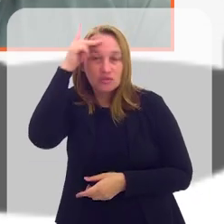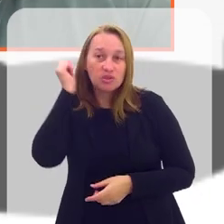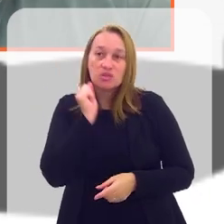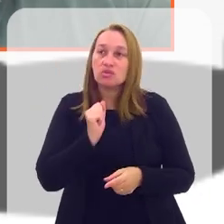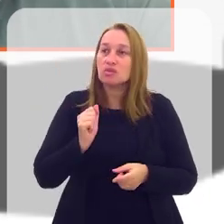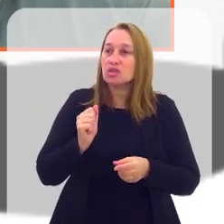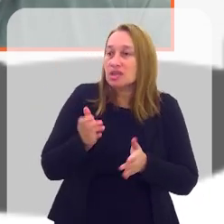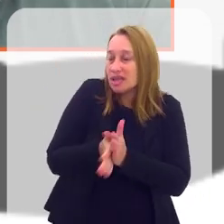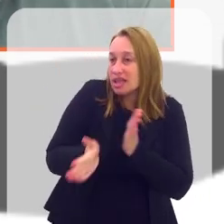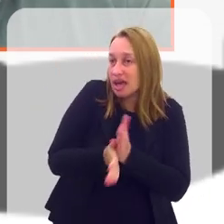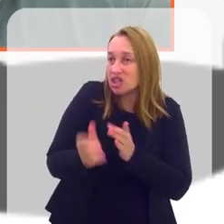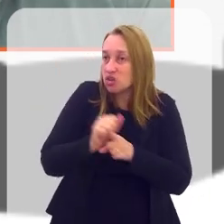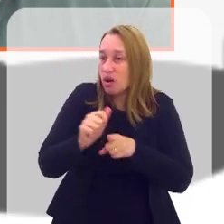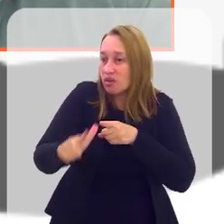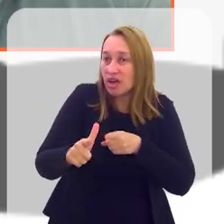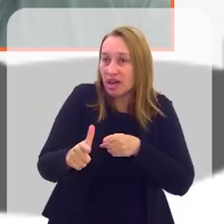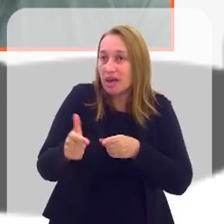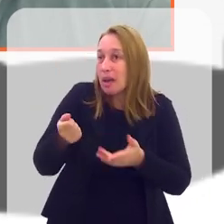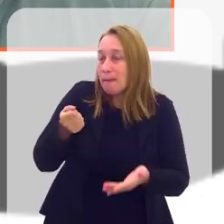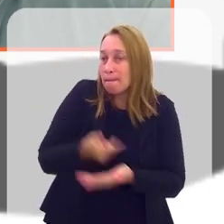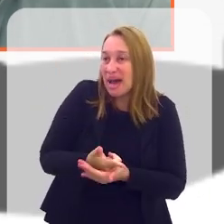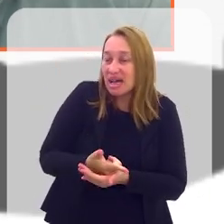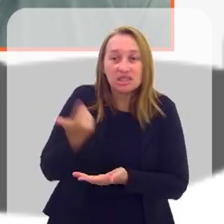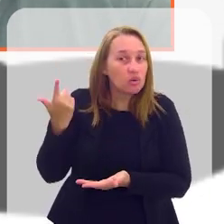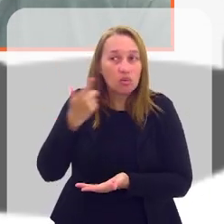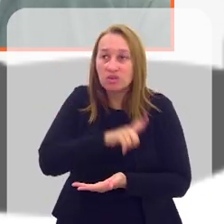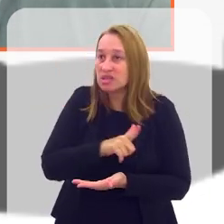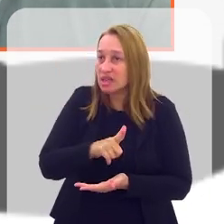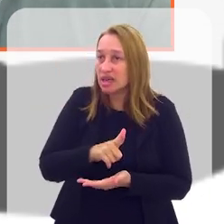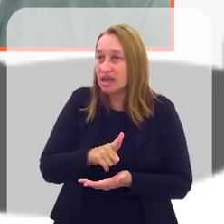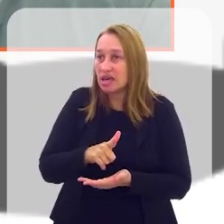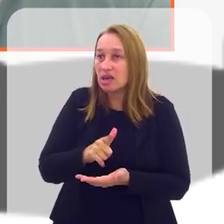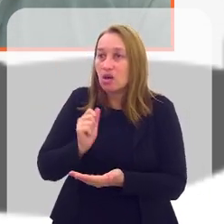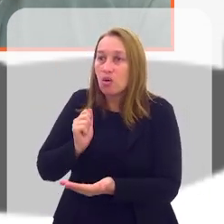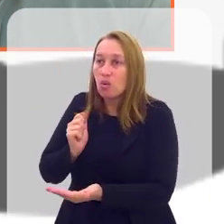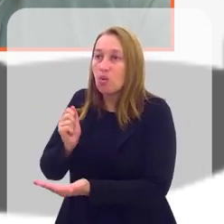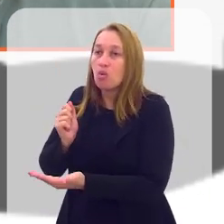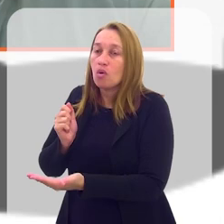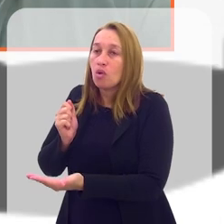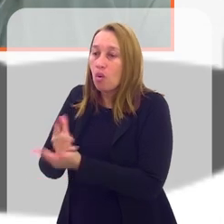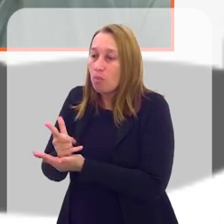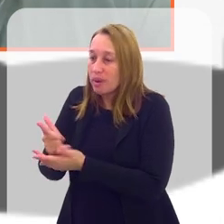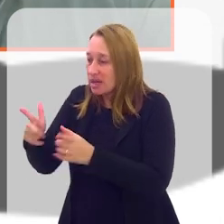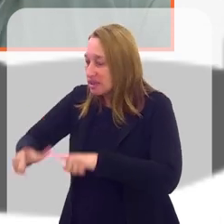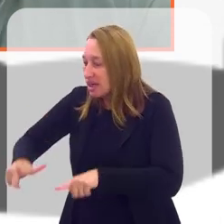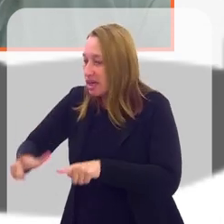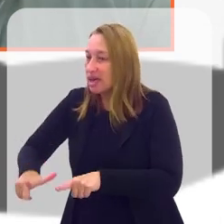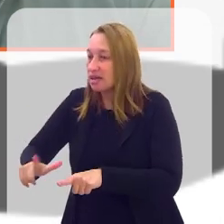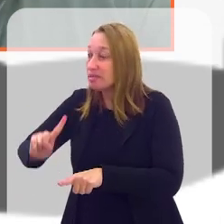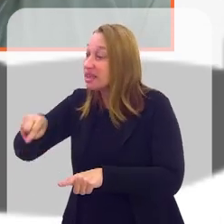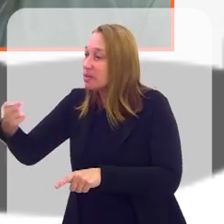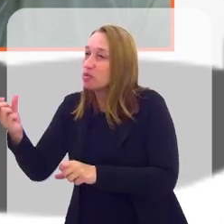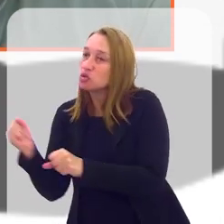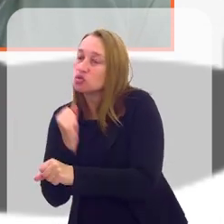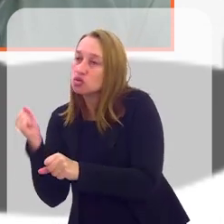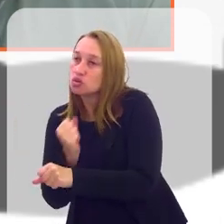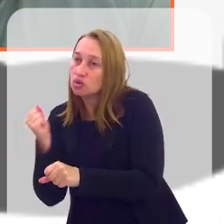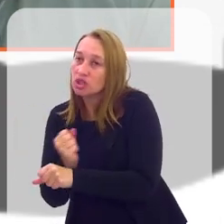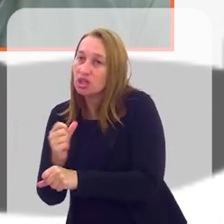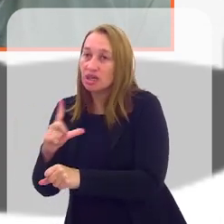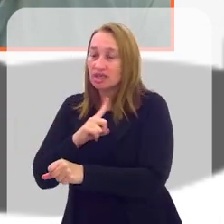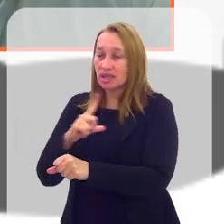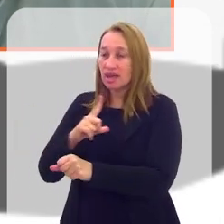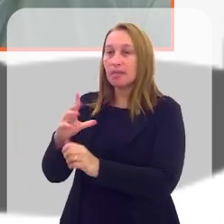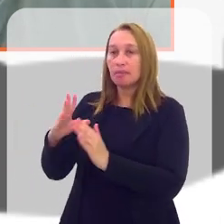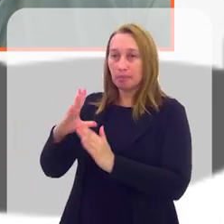pessoas gastam com aluguel e não conseguem poupar para construírem ou adquirirem suas